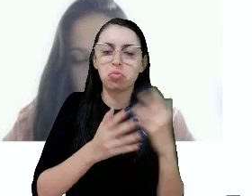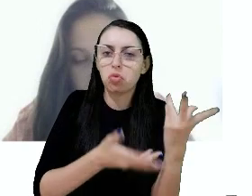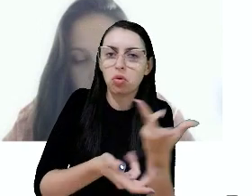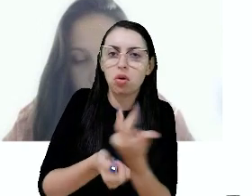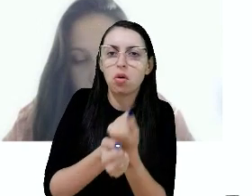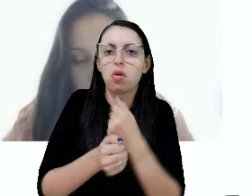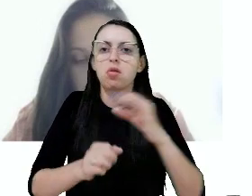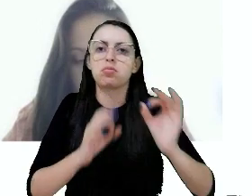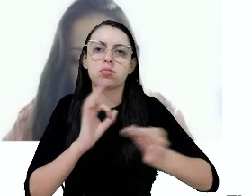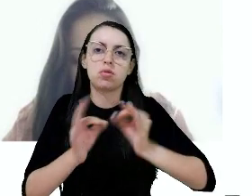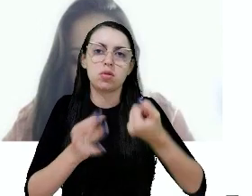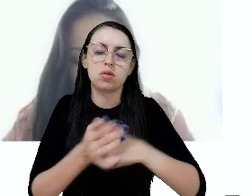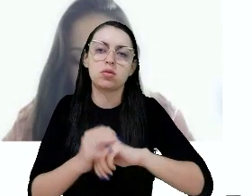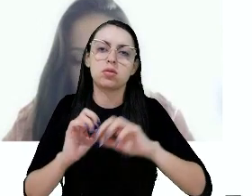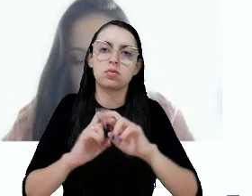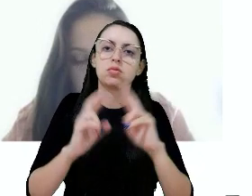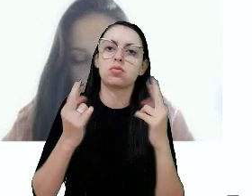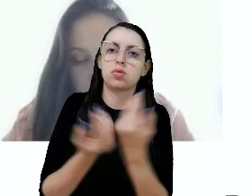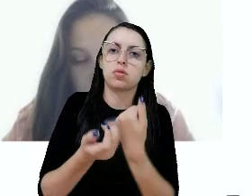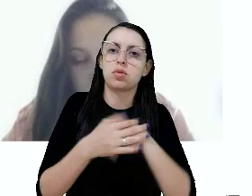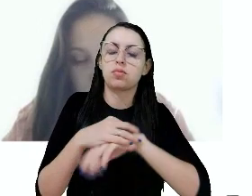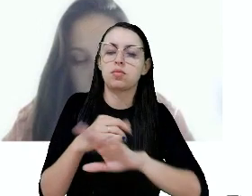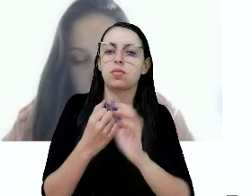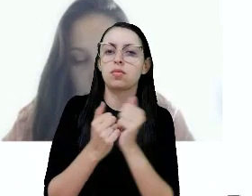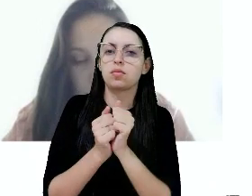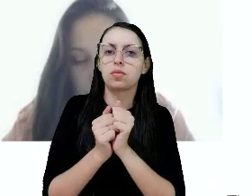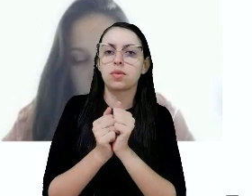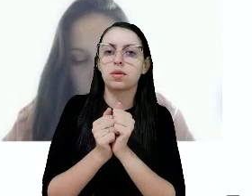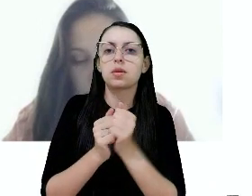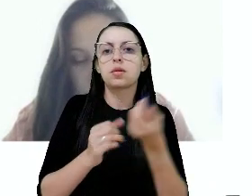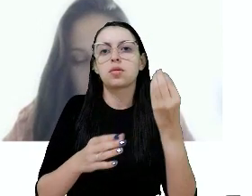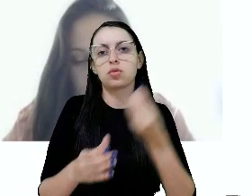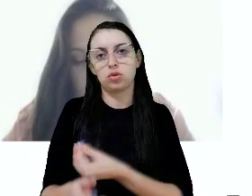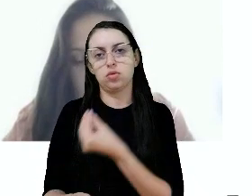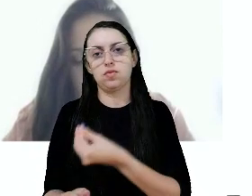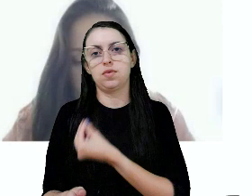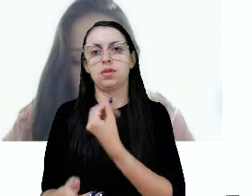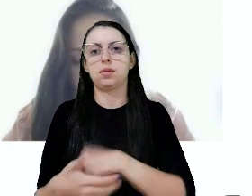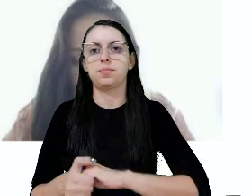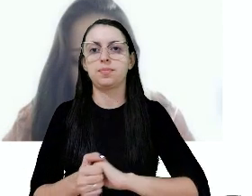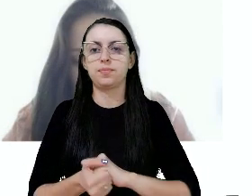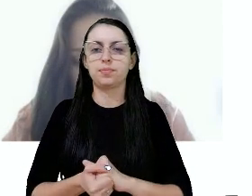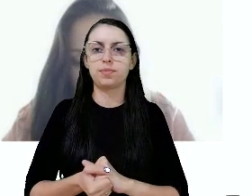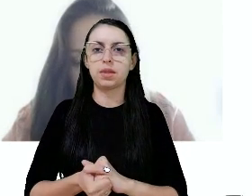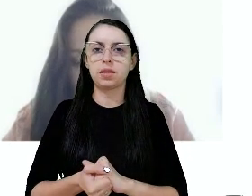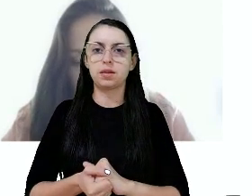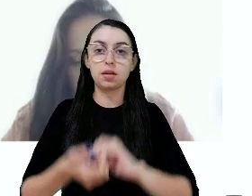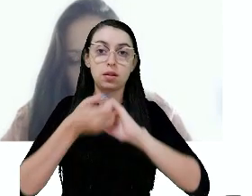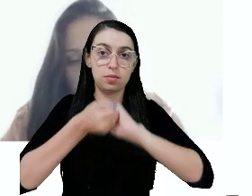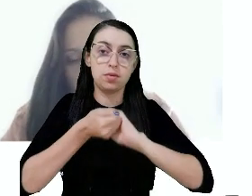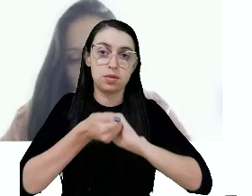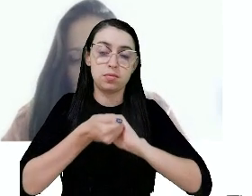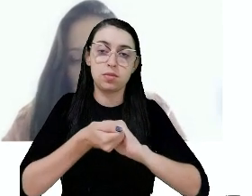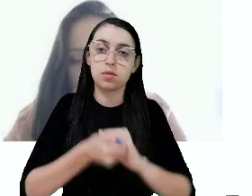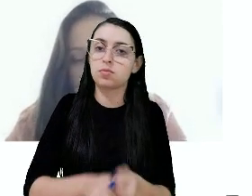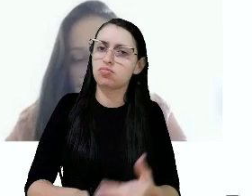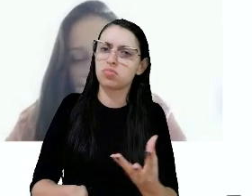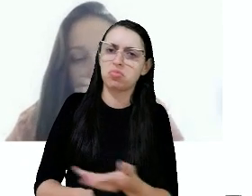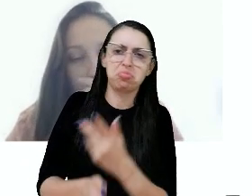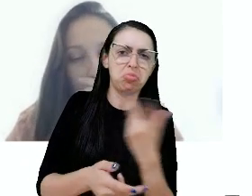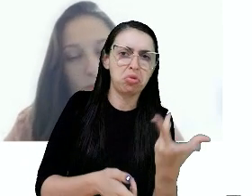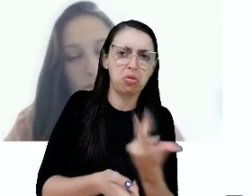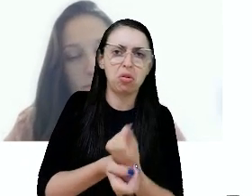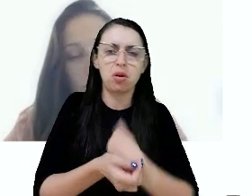comissão tem atuado de uma forma bastante presente. Então, aqui saúdo todos os membros